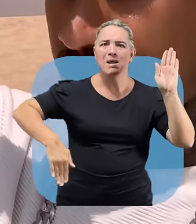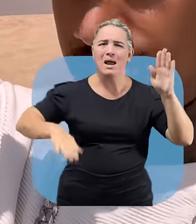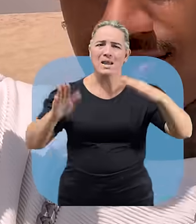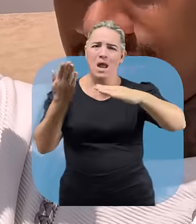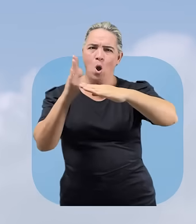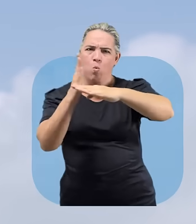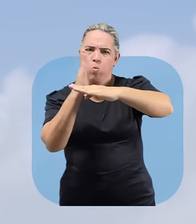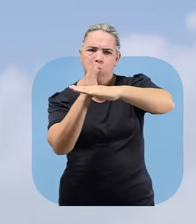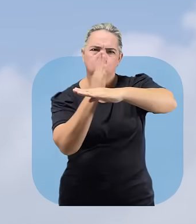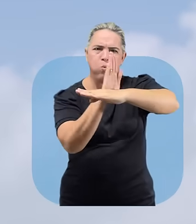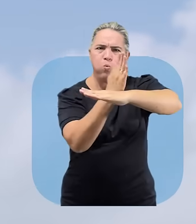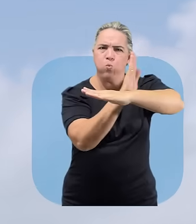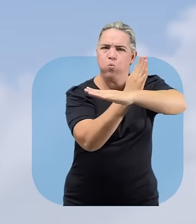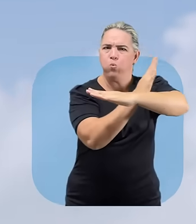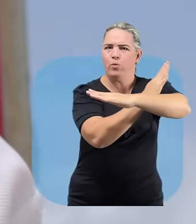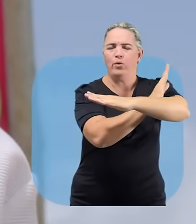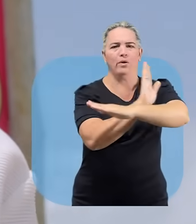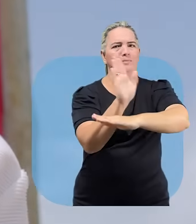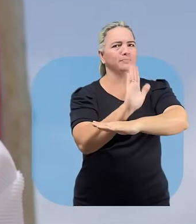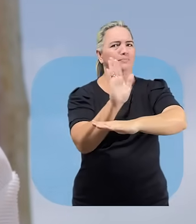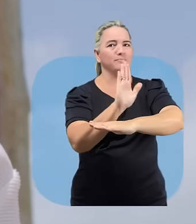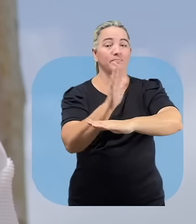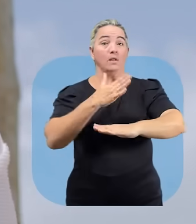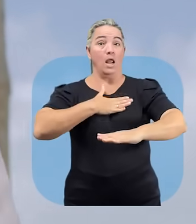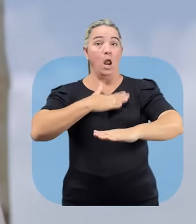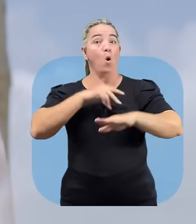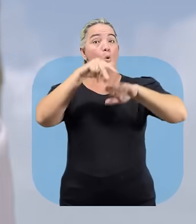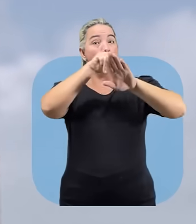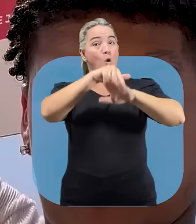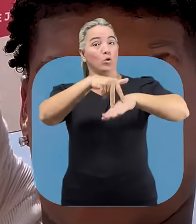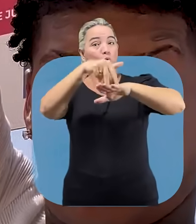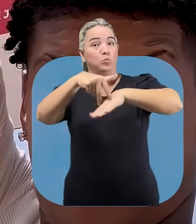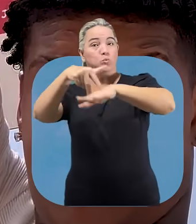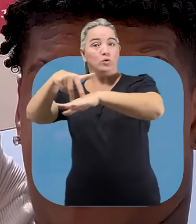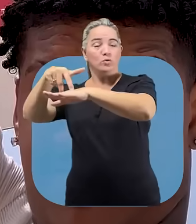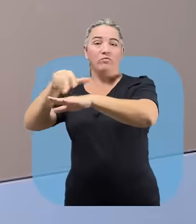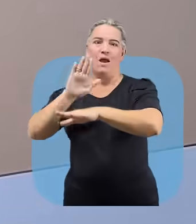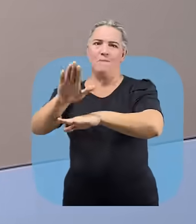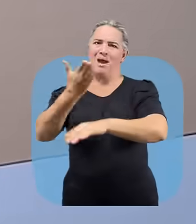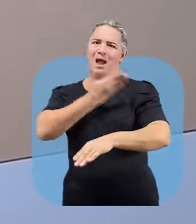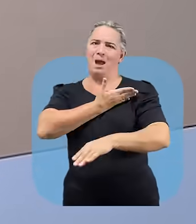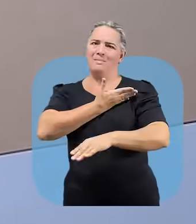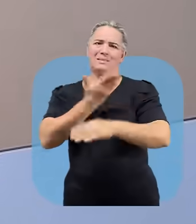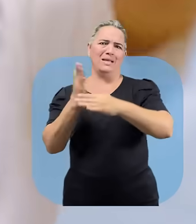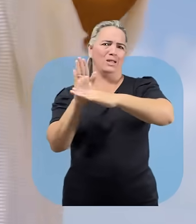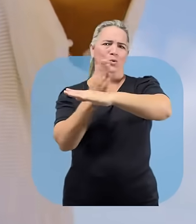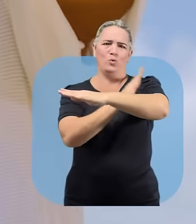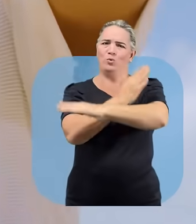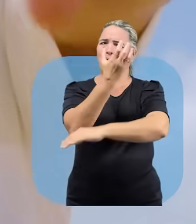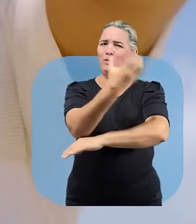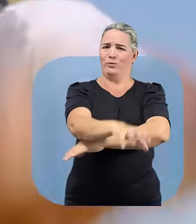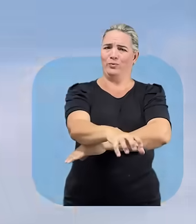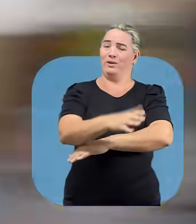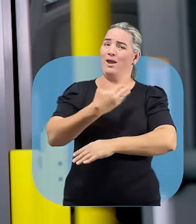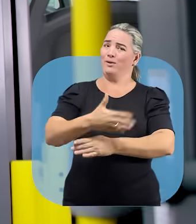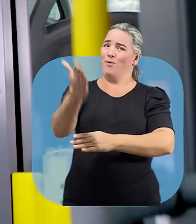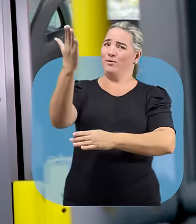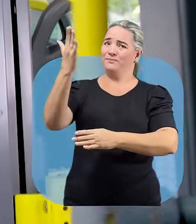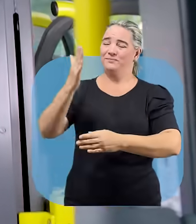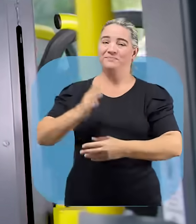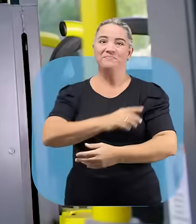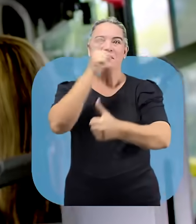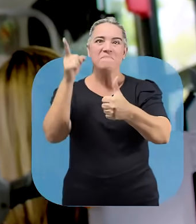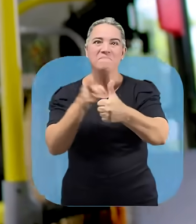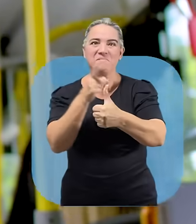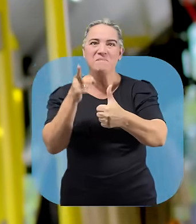cheia de tubarões. É óbvio, né? Eu quero surfar outras vezes, então não tem sentido nenhum fazer amizade com esses tubarões. Tá louco? E em